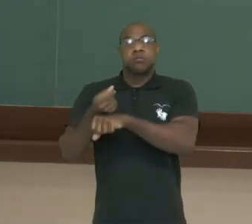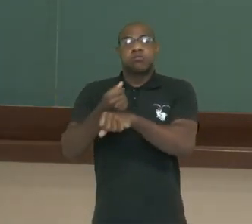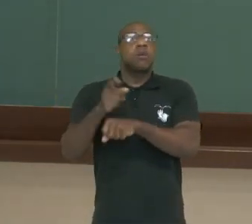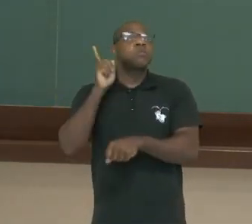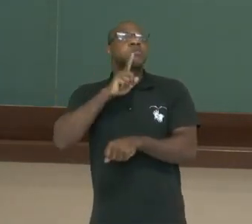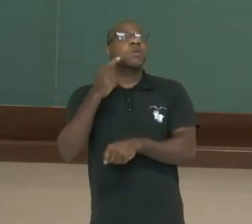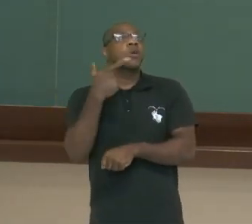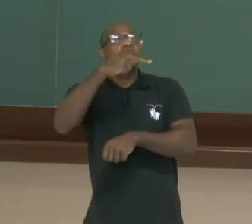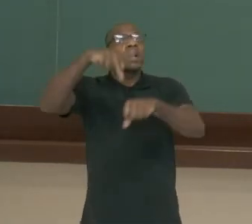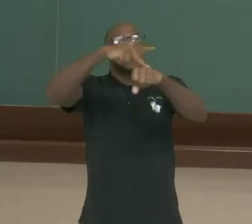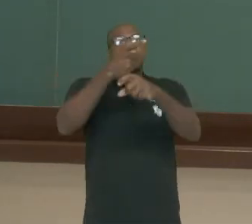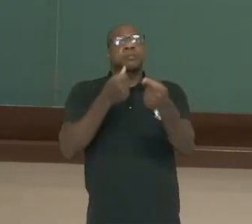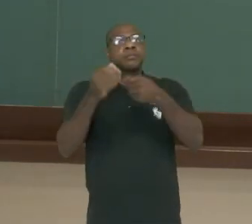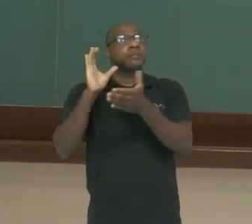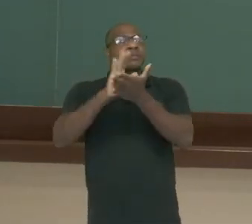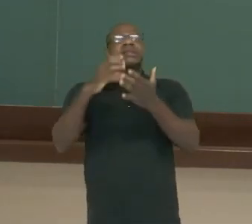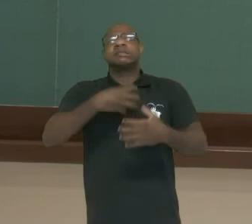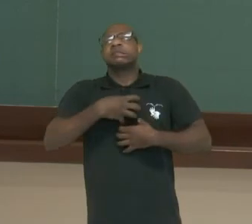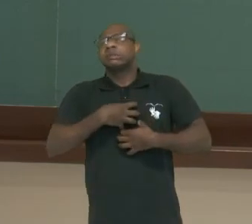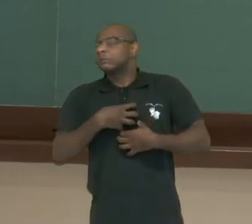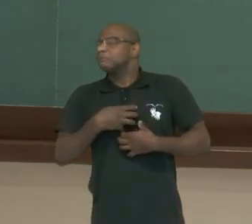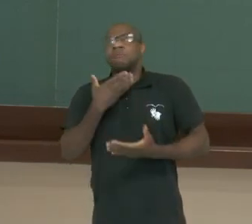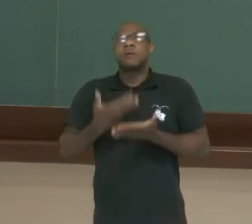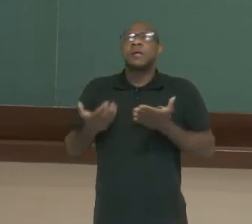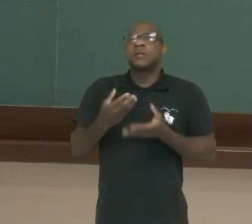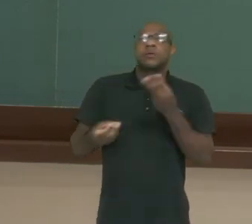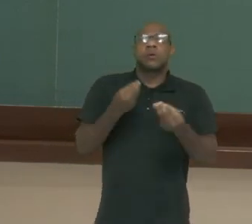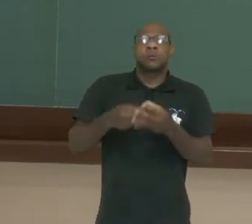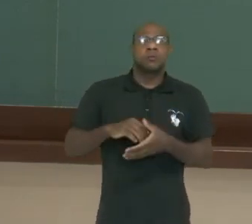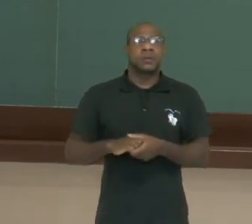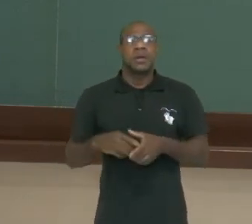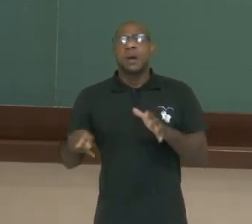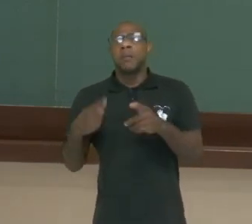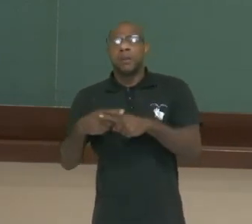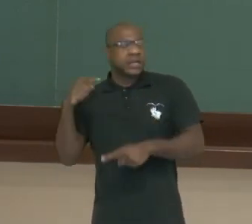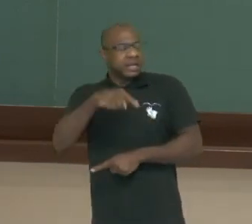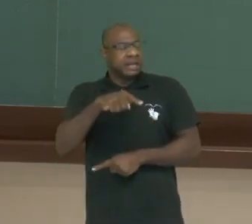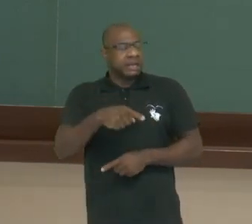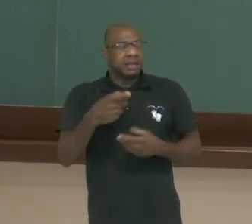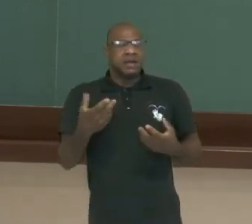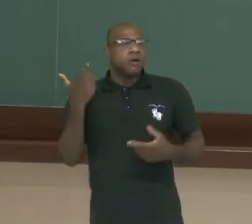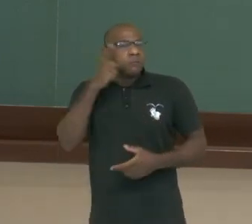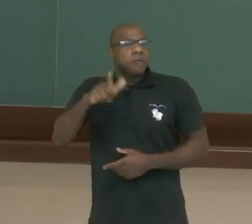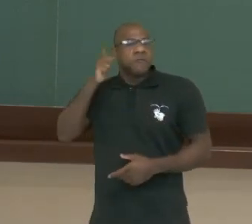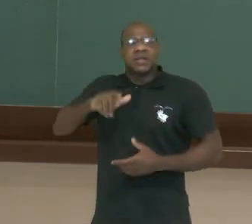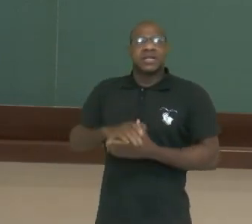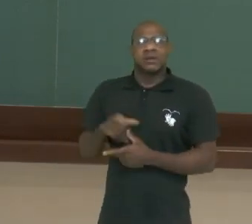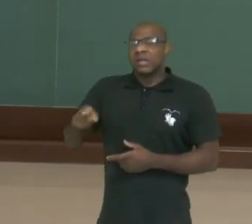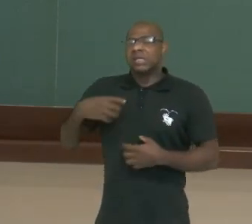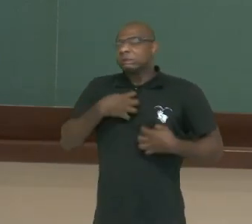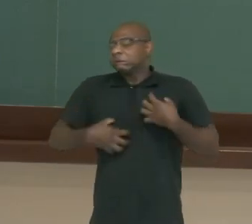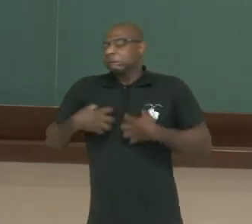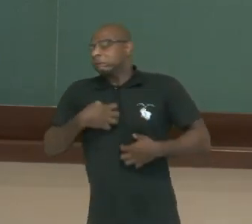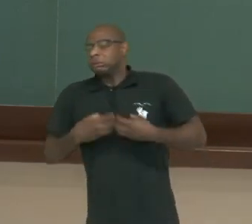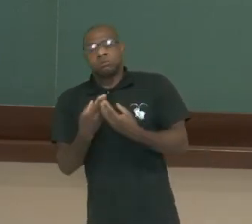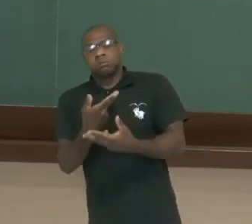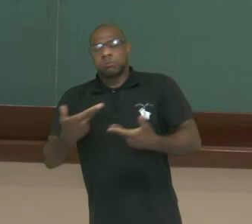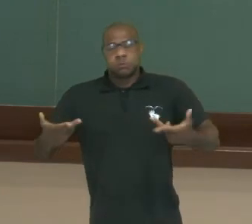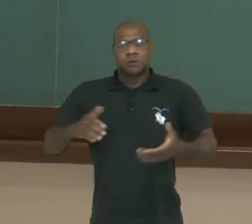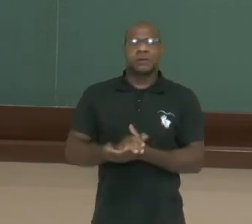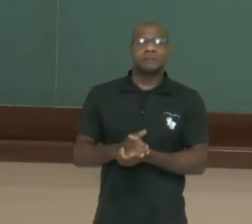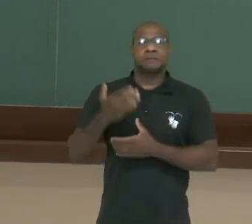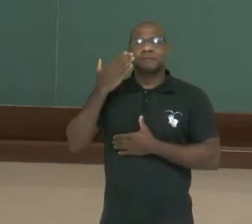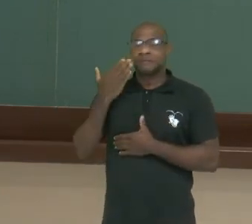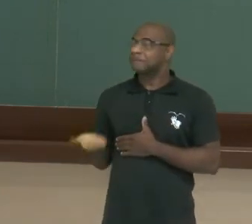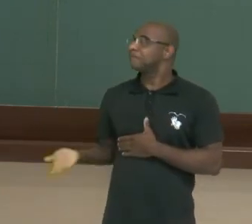estrangeiro, que se sentiam prejudicados por esse nacionalismo de Getúlio Vargas. Portanto, um cenário de muito maior